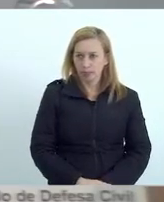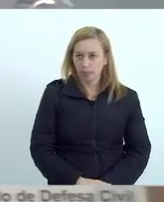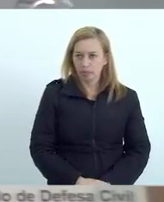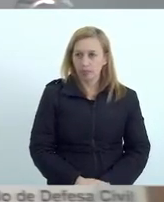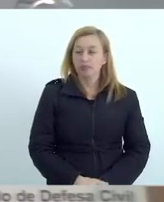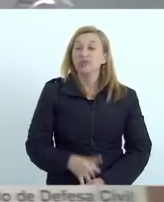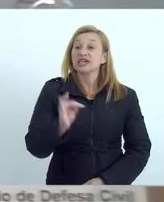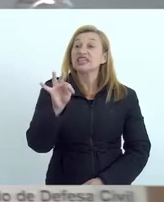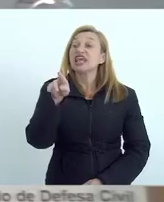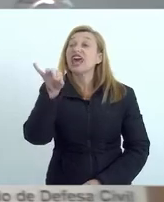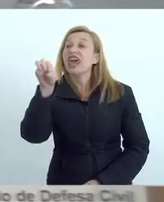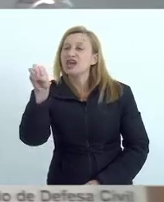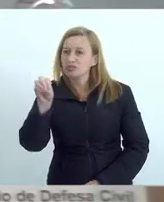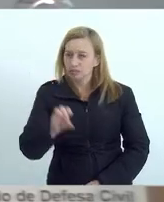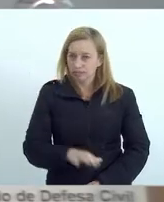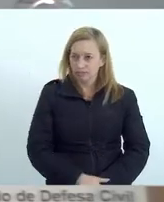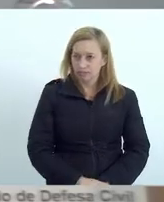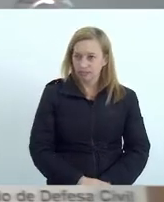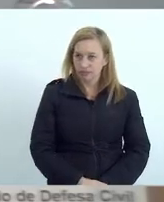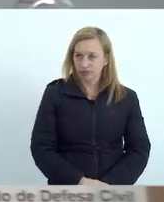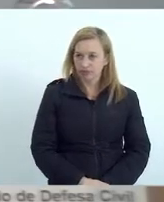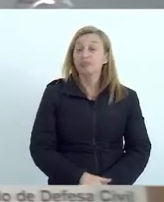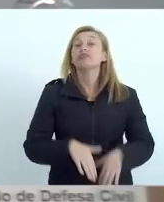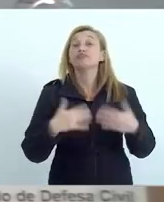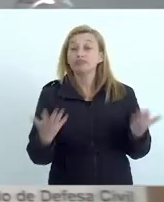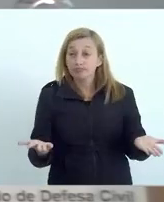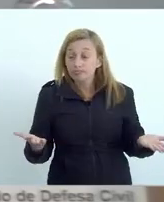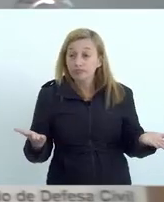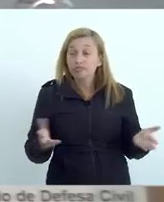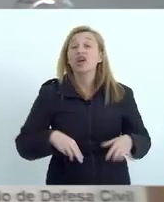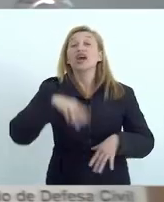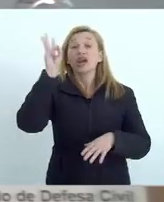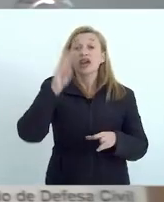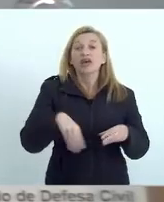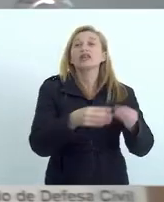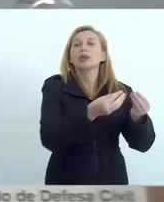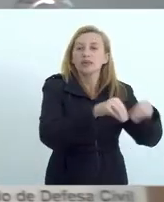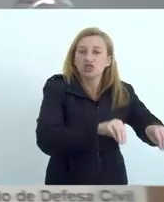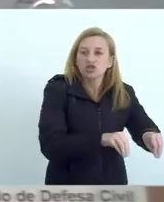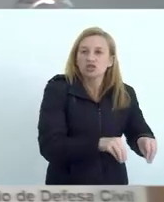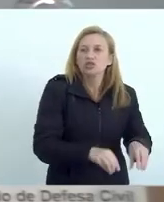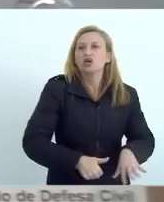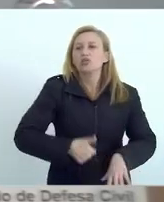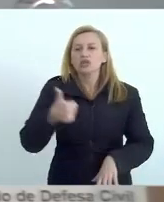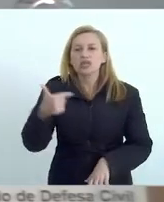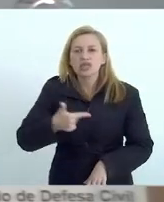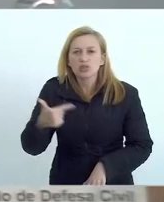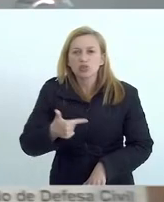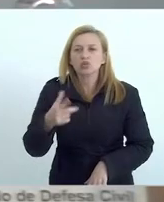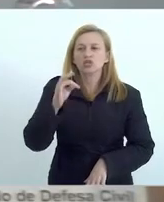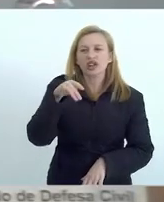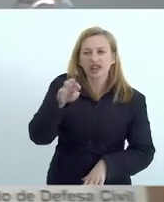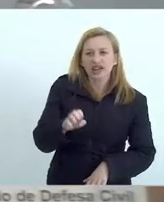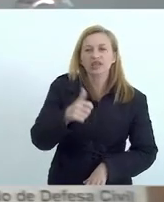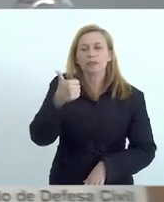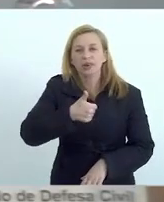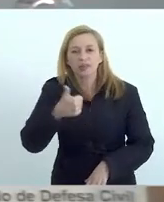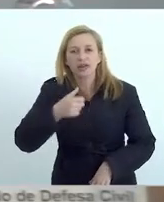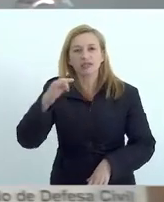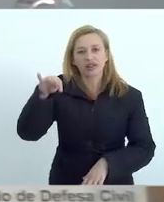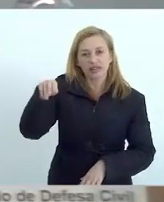o devido ao triênio E então quem está sendo prejudicado são segundo-tenente são